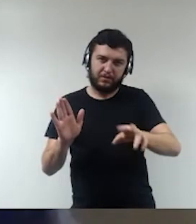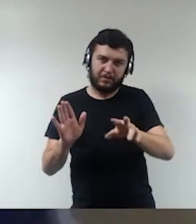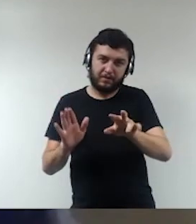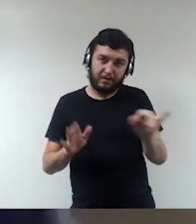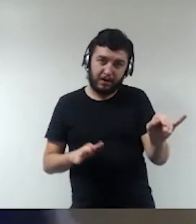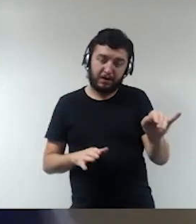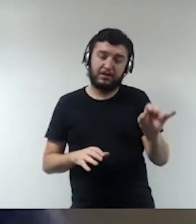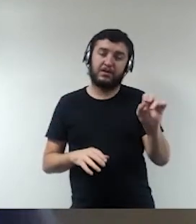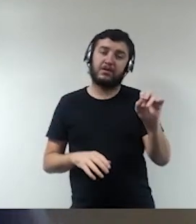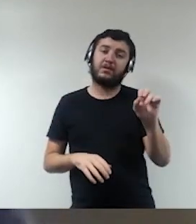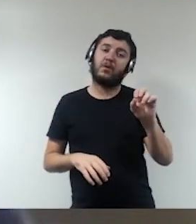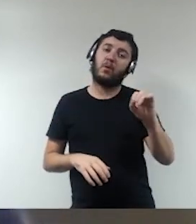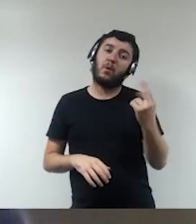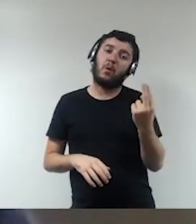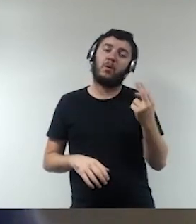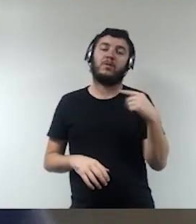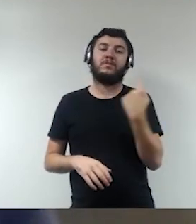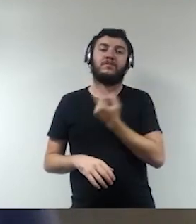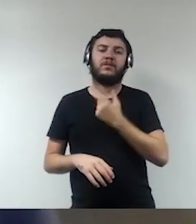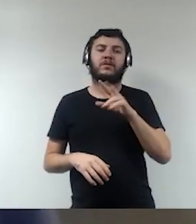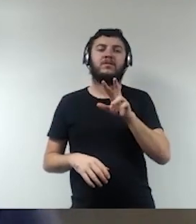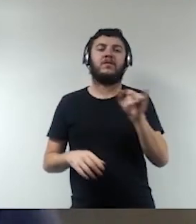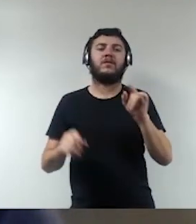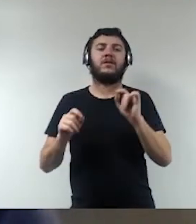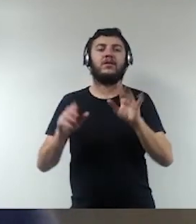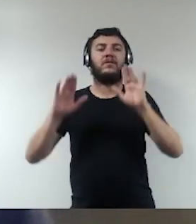ao PL.